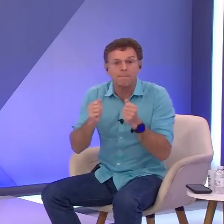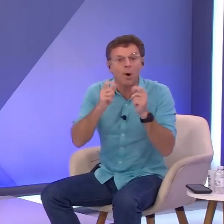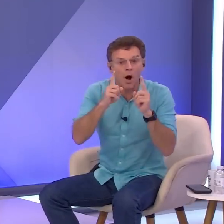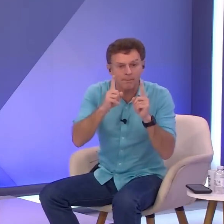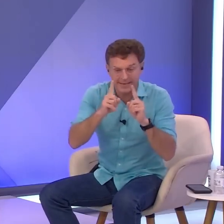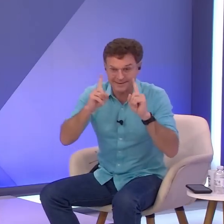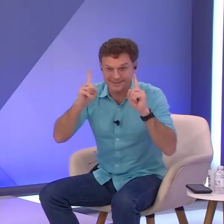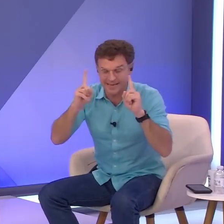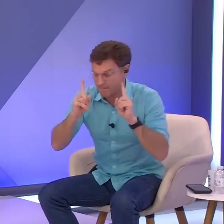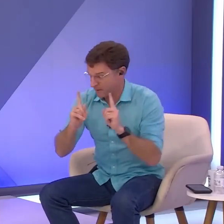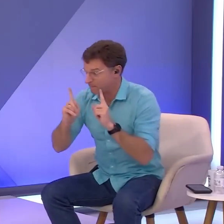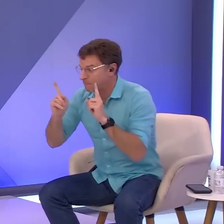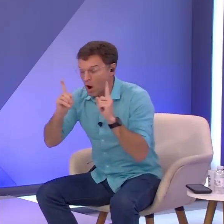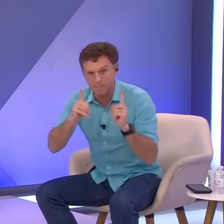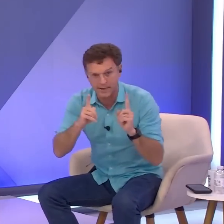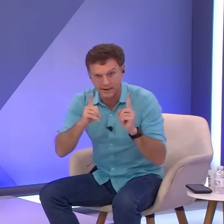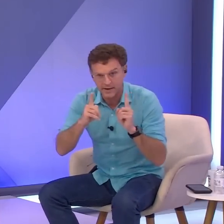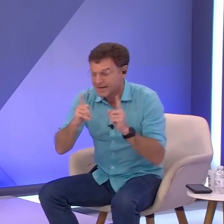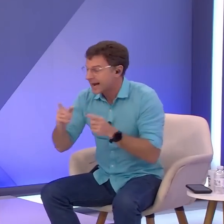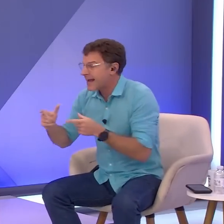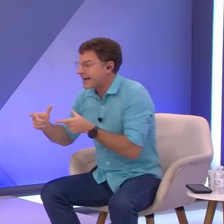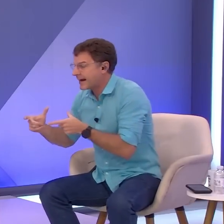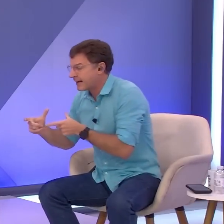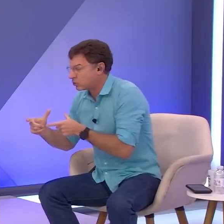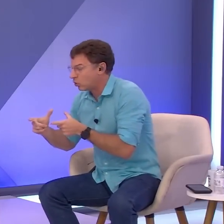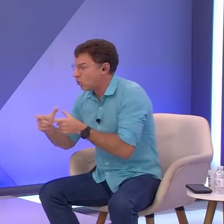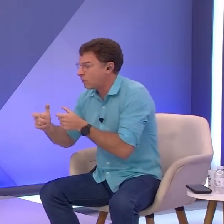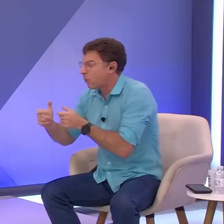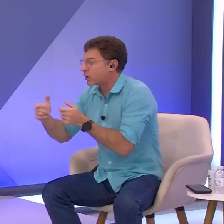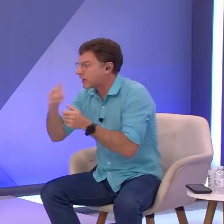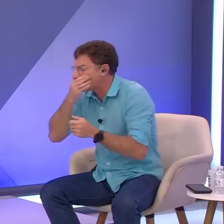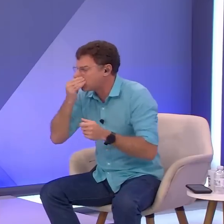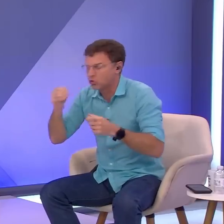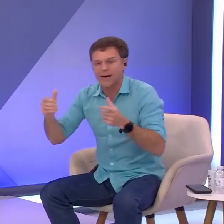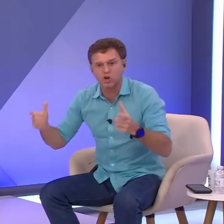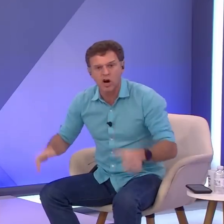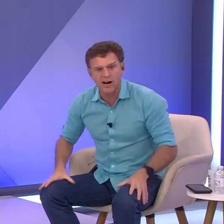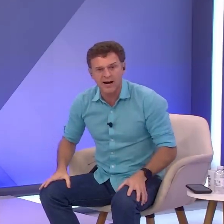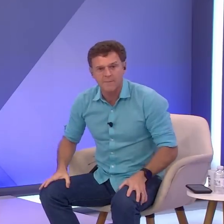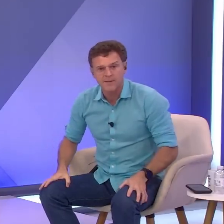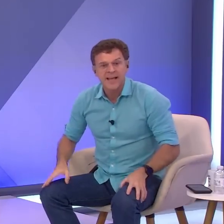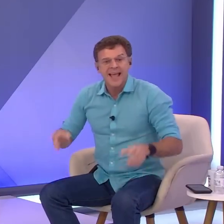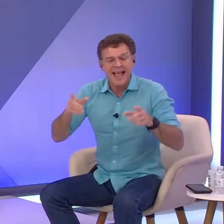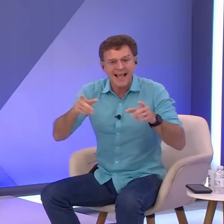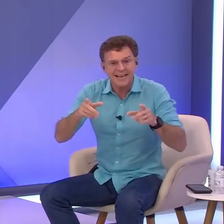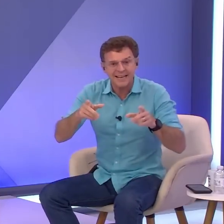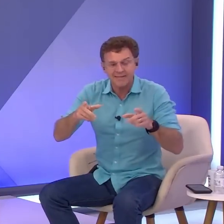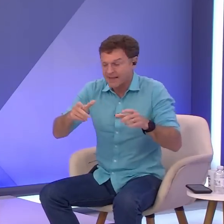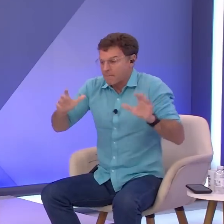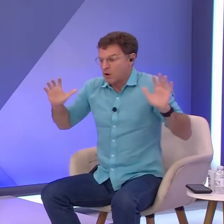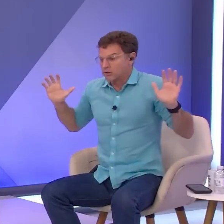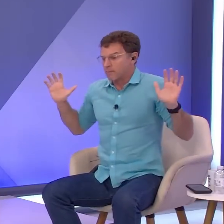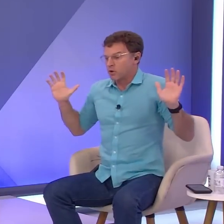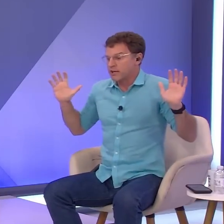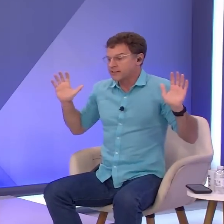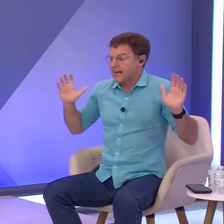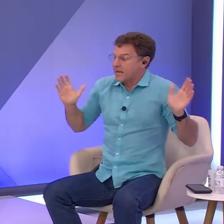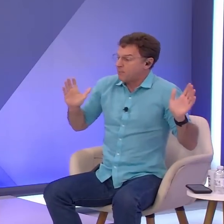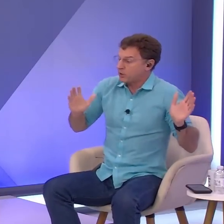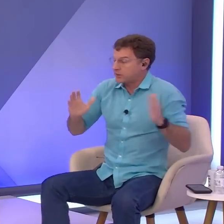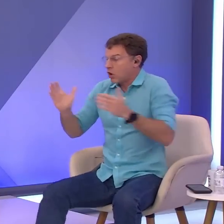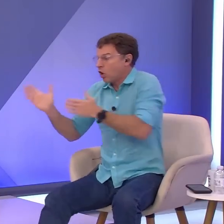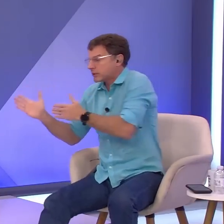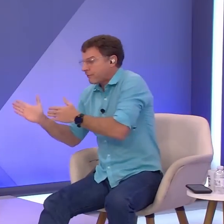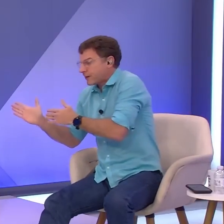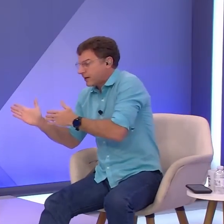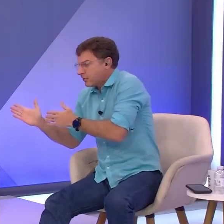ali pobre, sempre pobre, carregando um pouquinho de uma droga, ele, na mão da polícia, ele